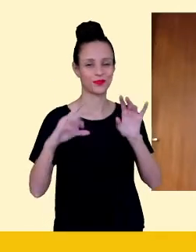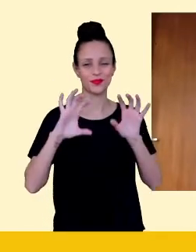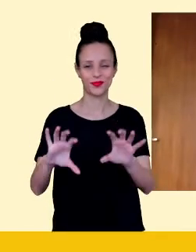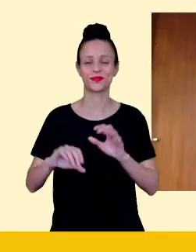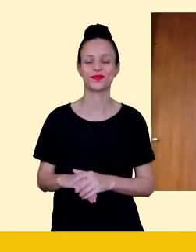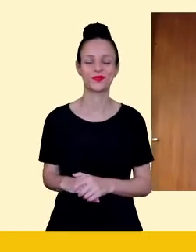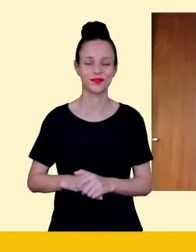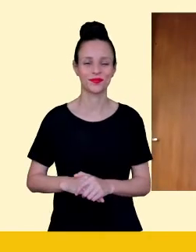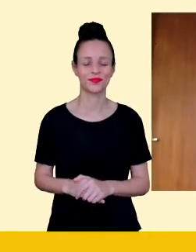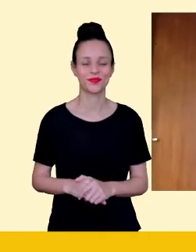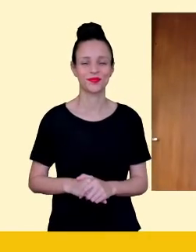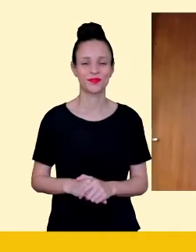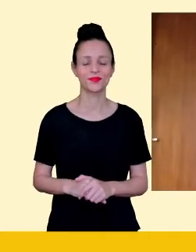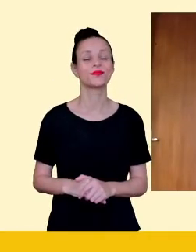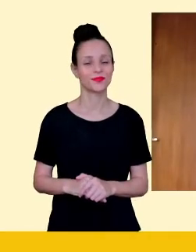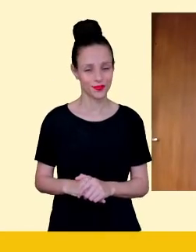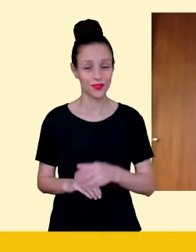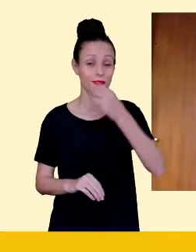online. Acontece.